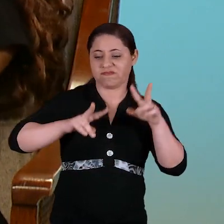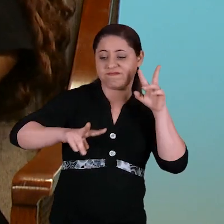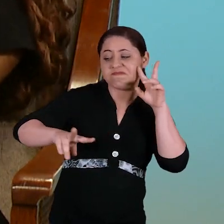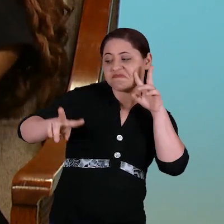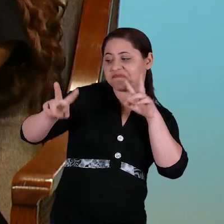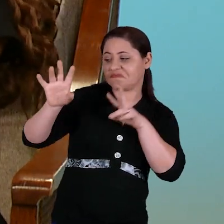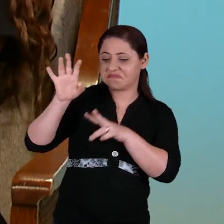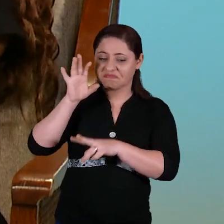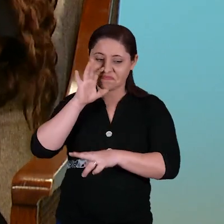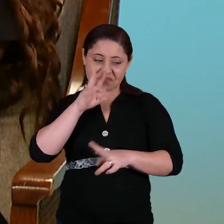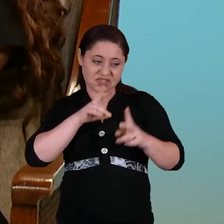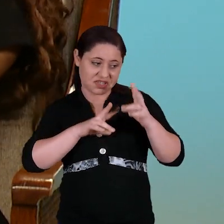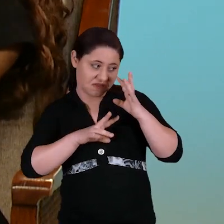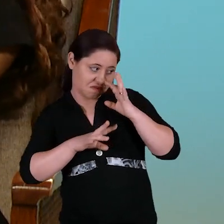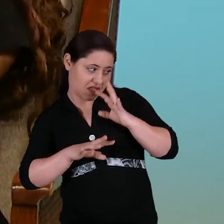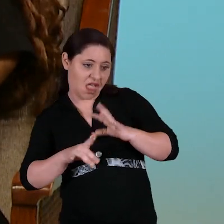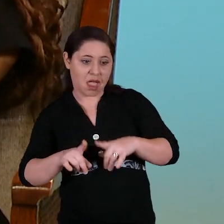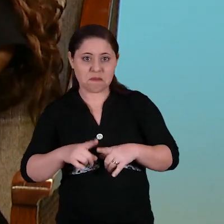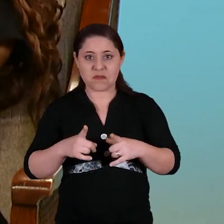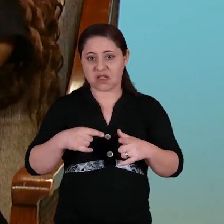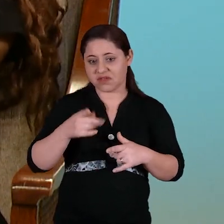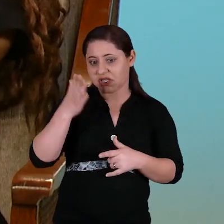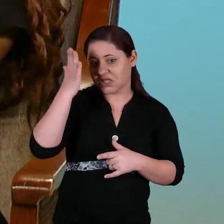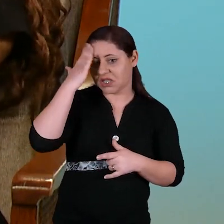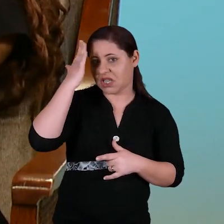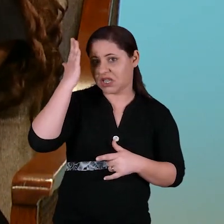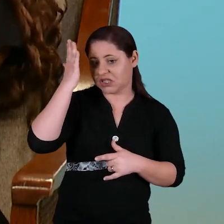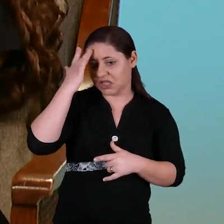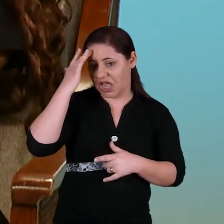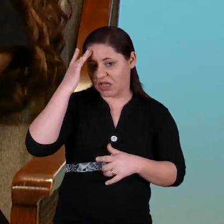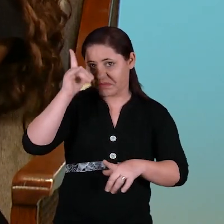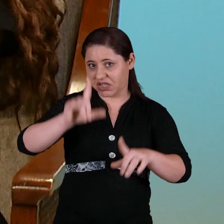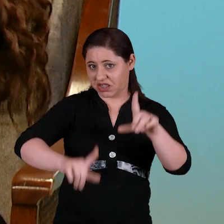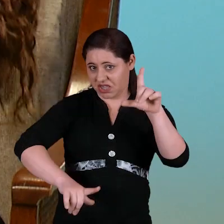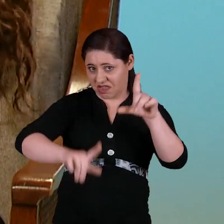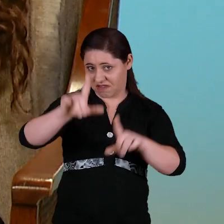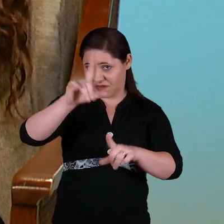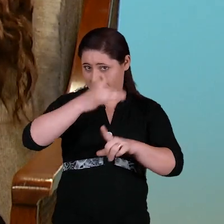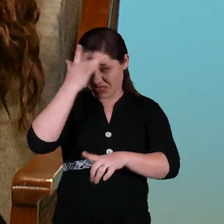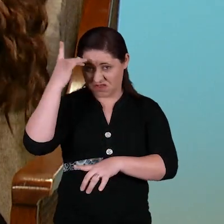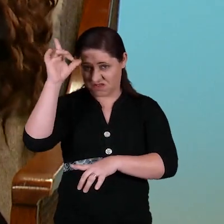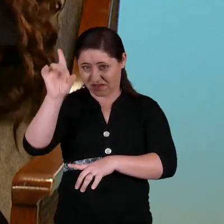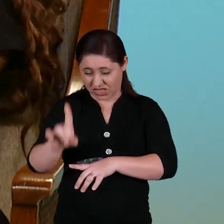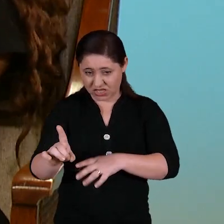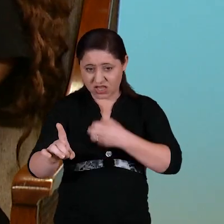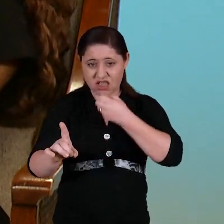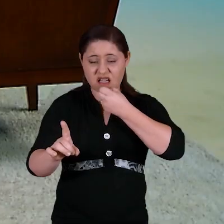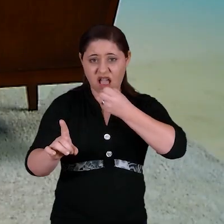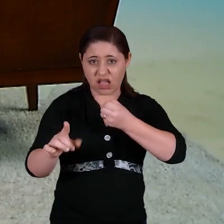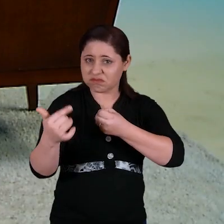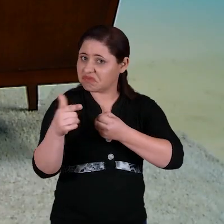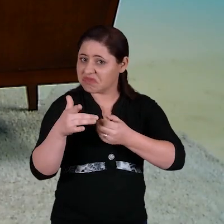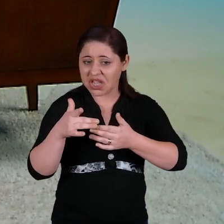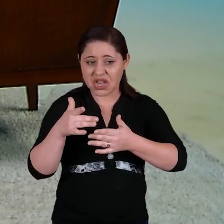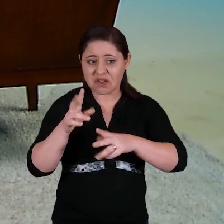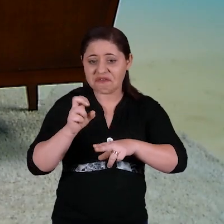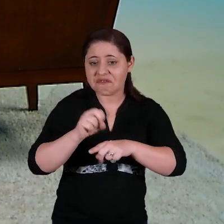sempre tem aquela coisa, mas você sabe que na TV, pessoa com deficiência não tem muito espaço, no rádio, pessoa com deficiência não tem muito